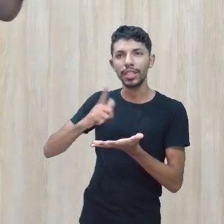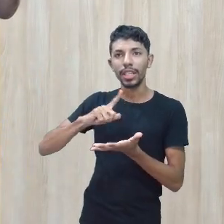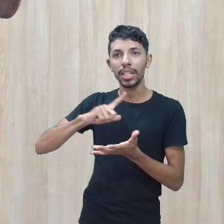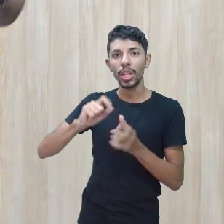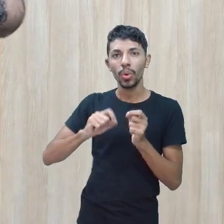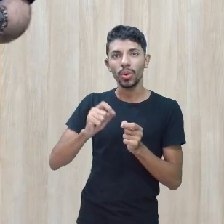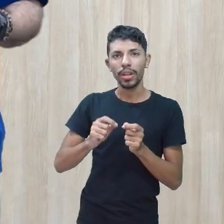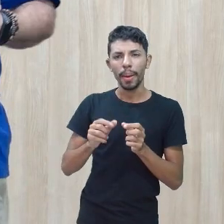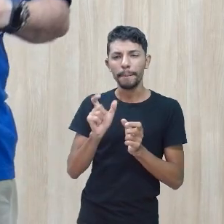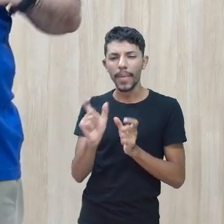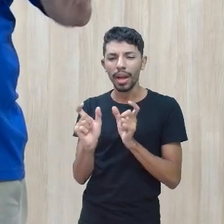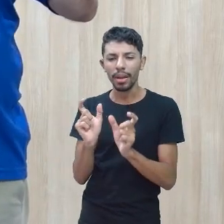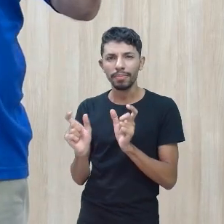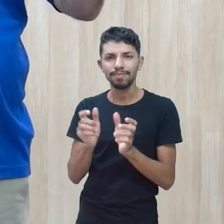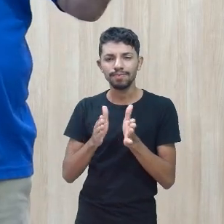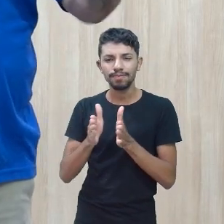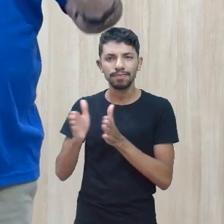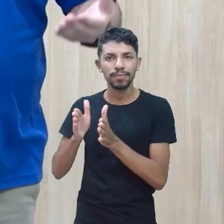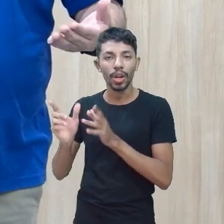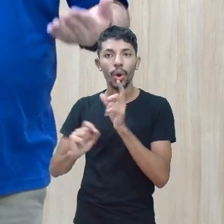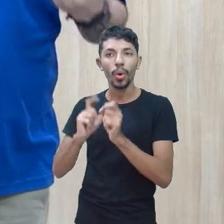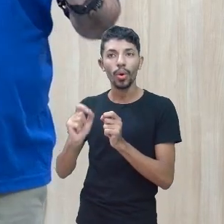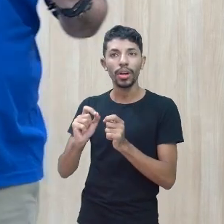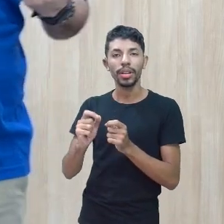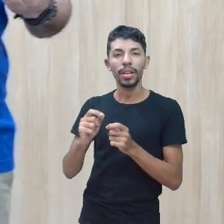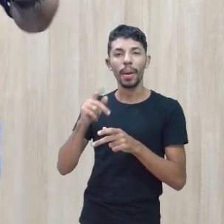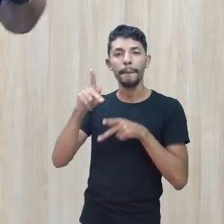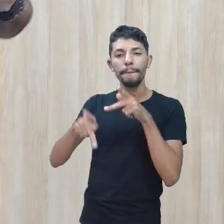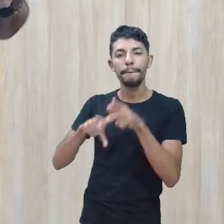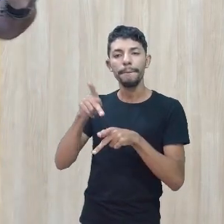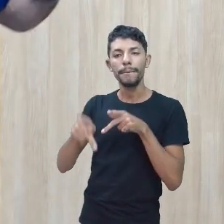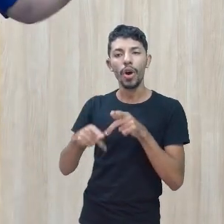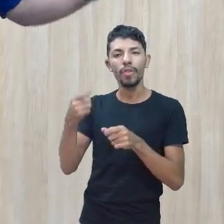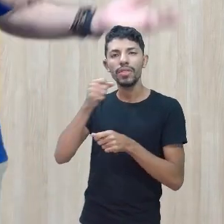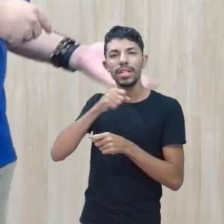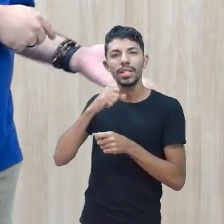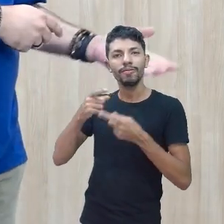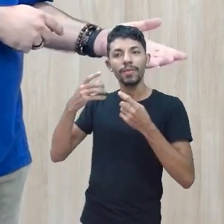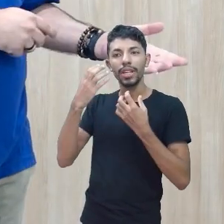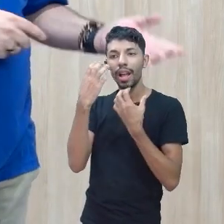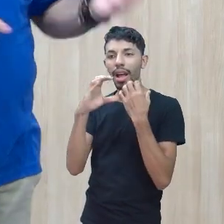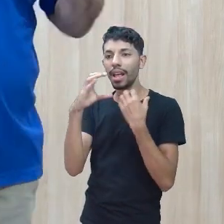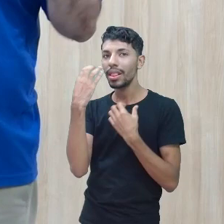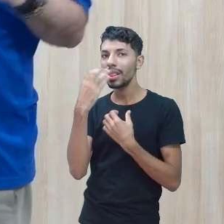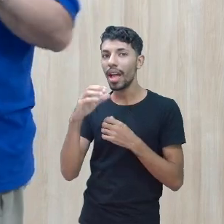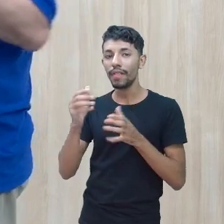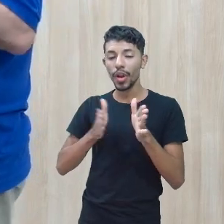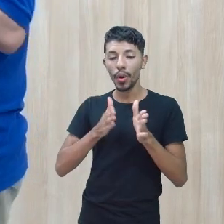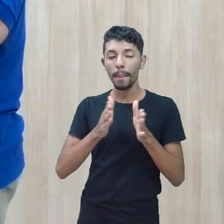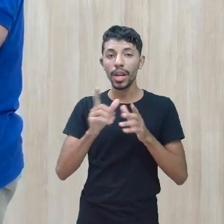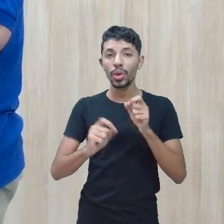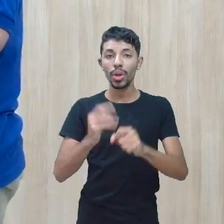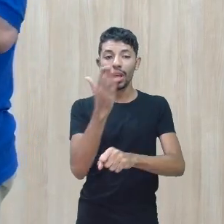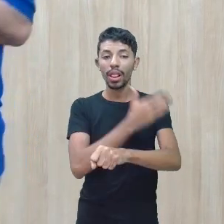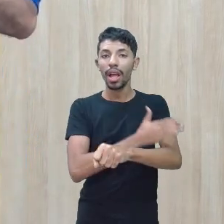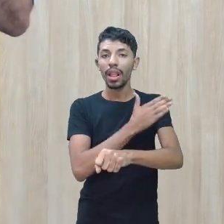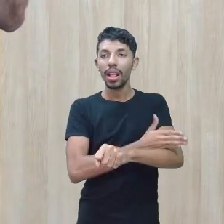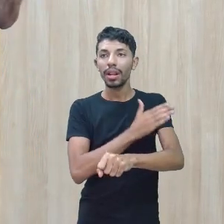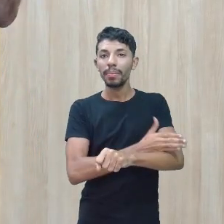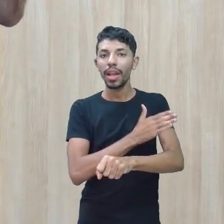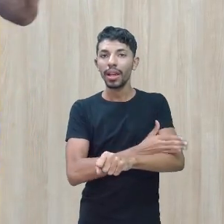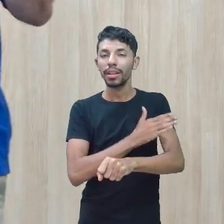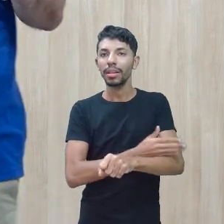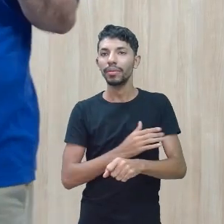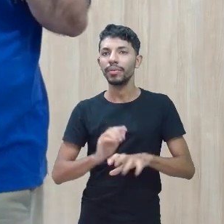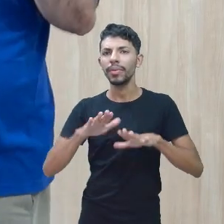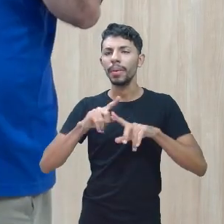né, cantada por alguns povos durante o período da Idade Média. E por que é que a gente colocou isso? Porque,